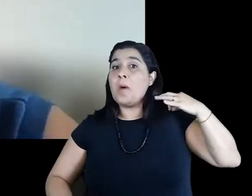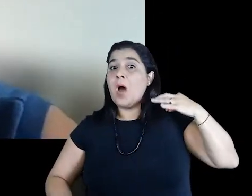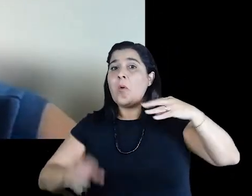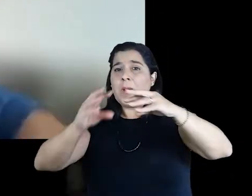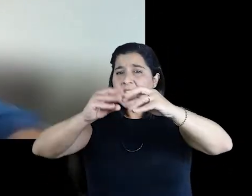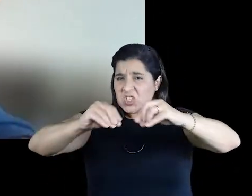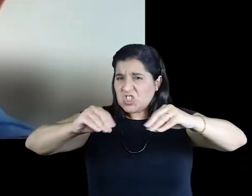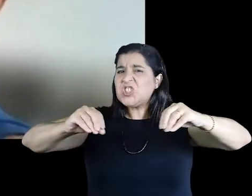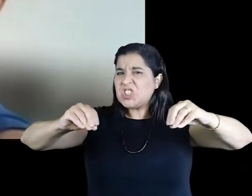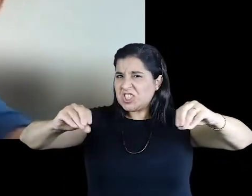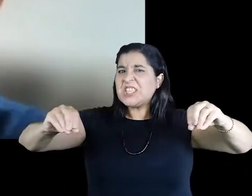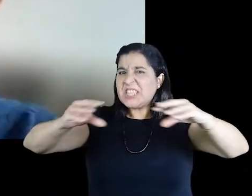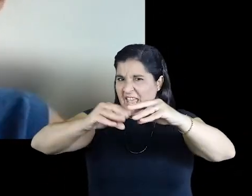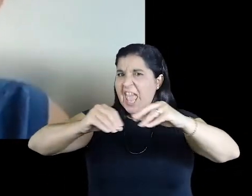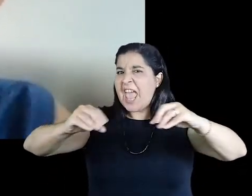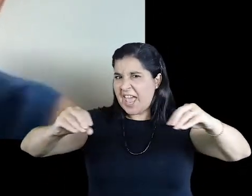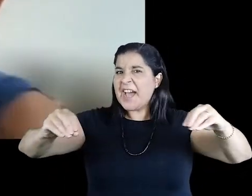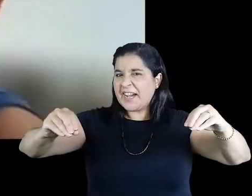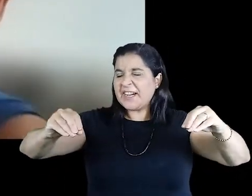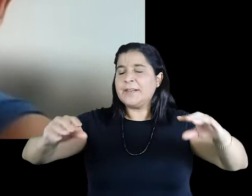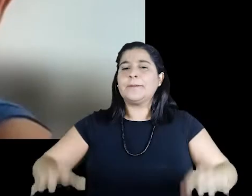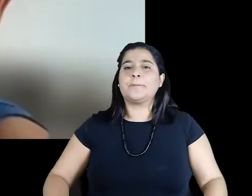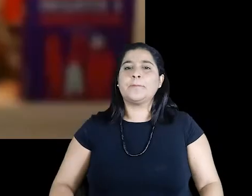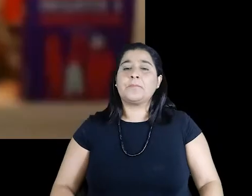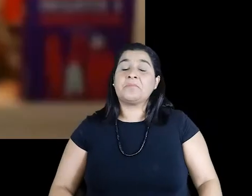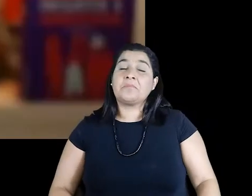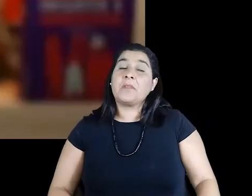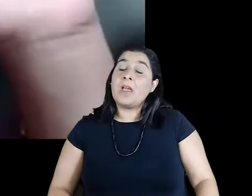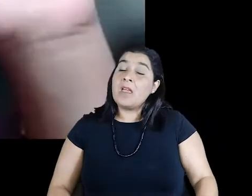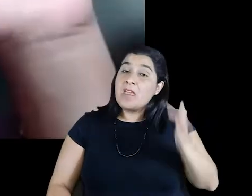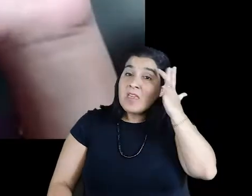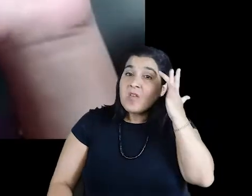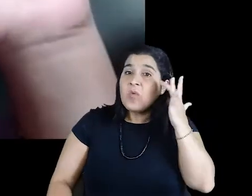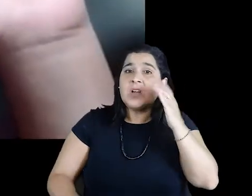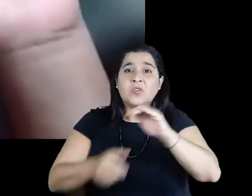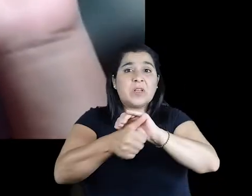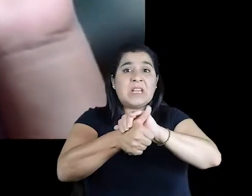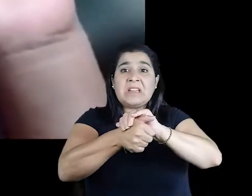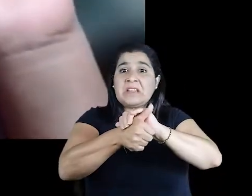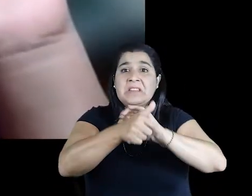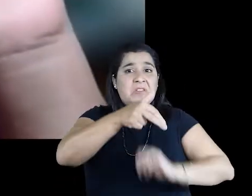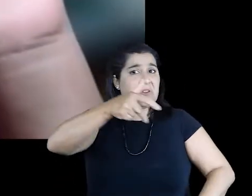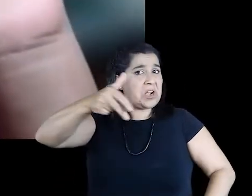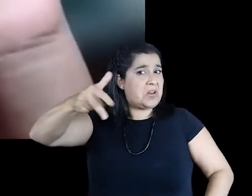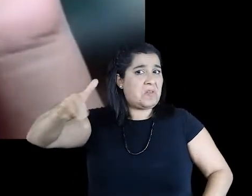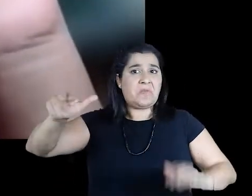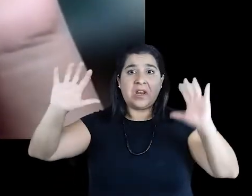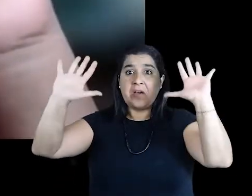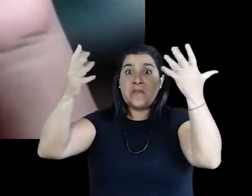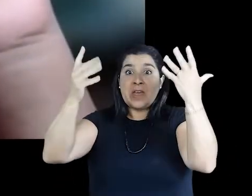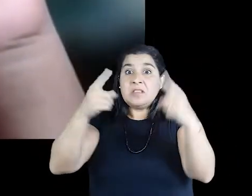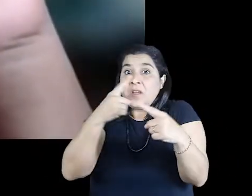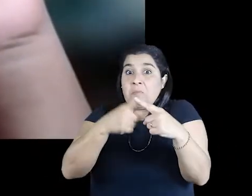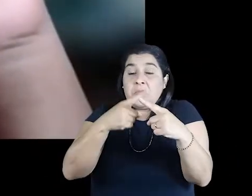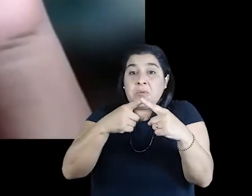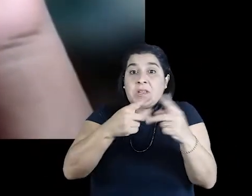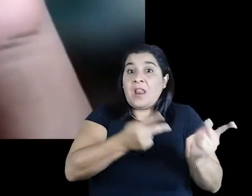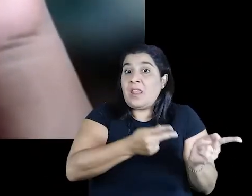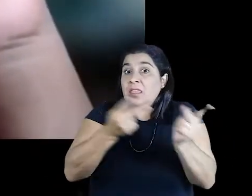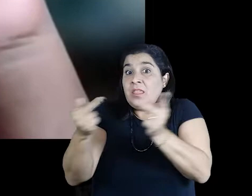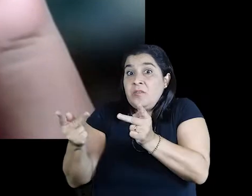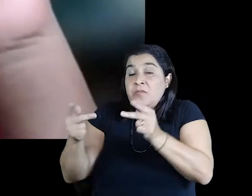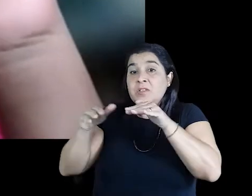de... acho que de terra. Eu acho que a tartaruga não vai pra festa, porque ela não foi pra casa